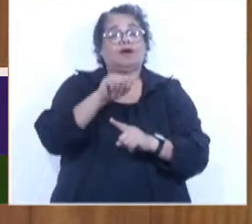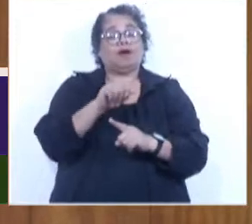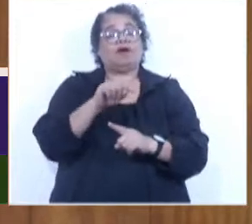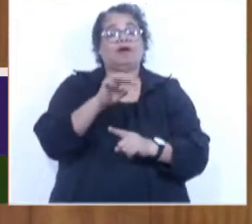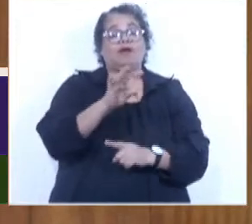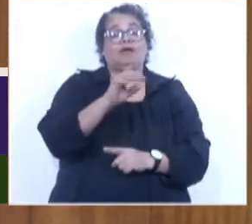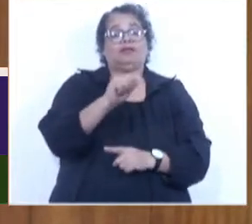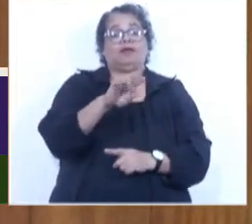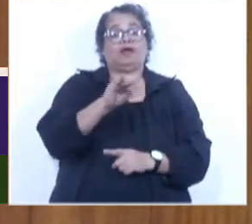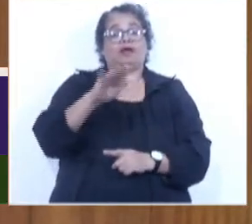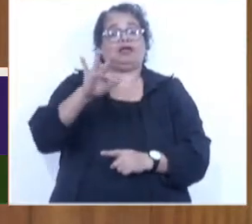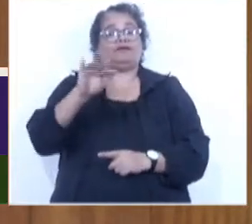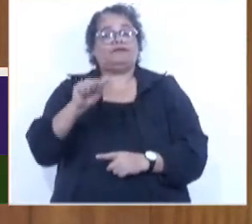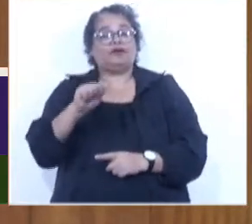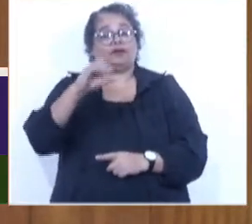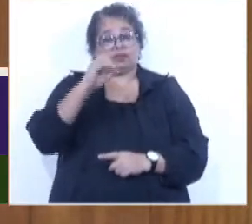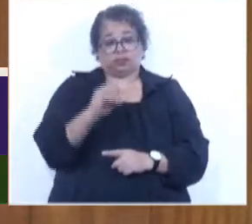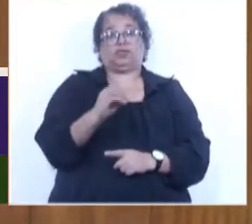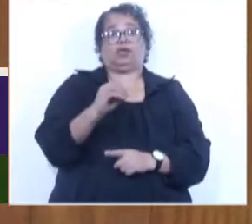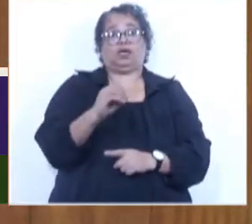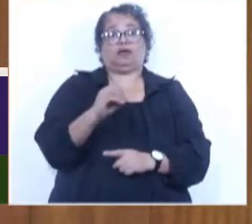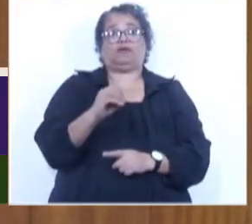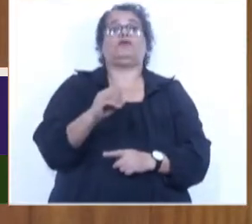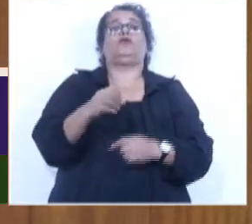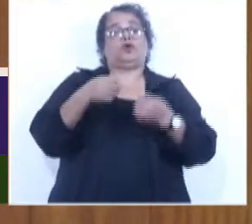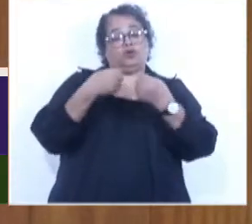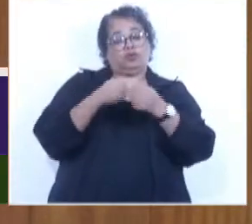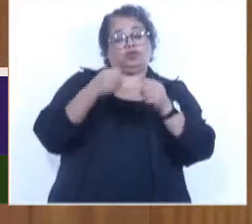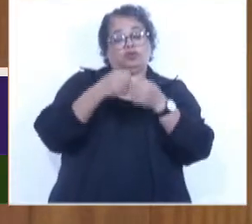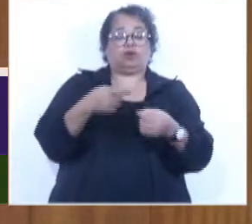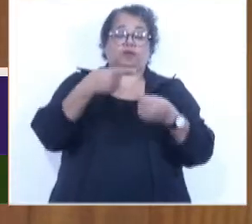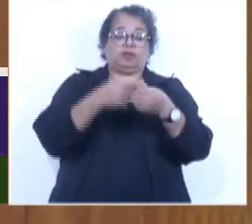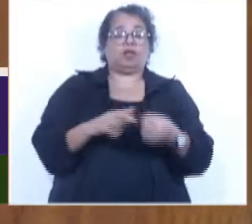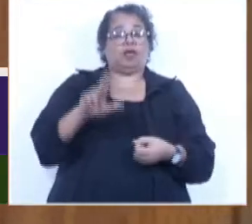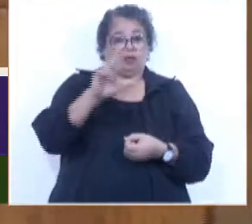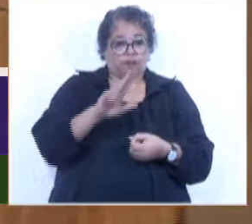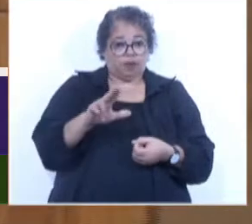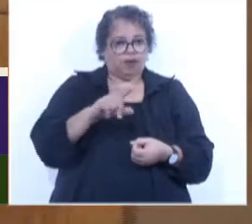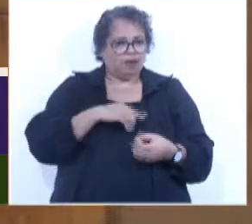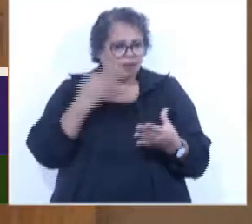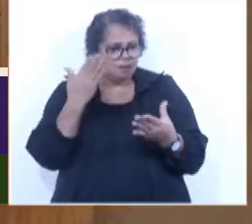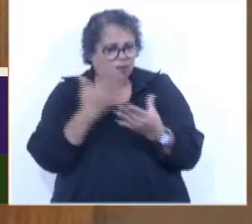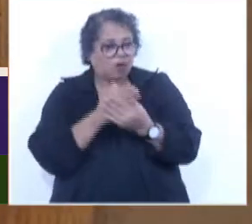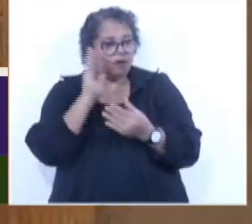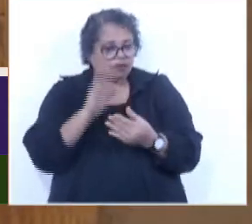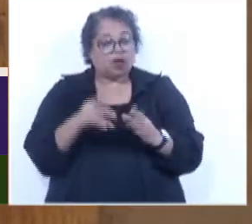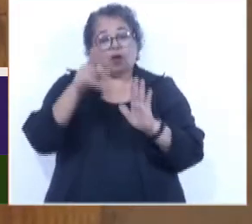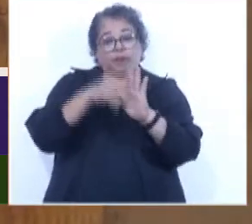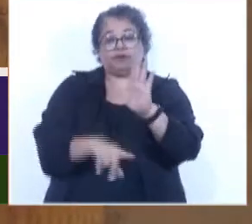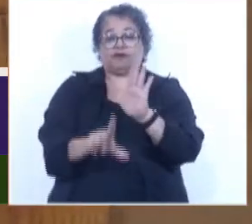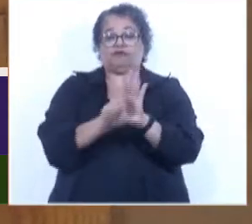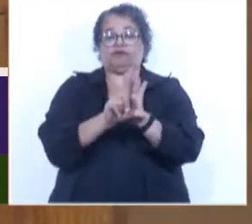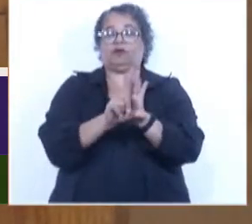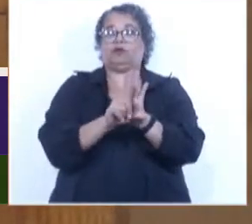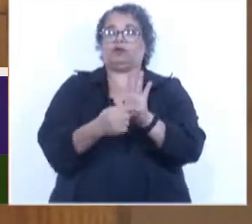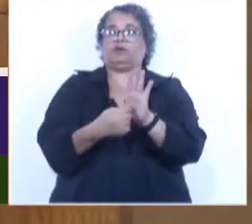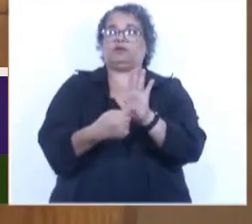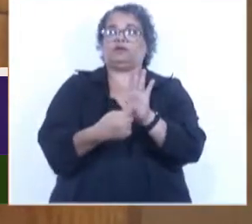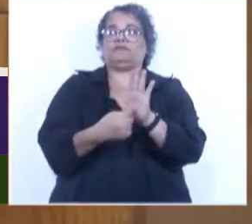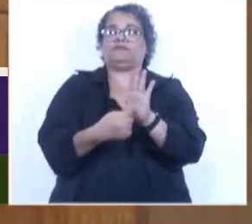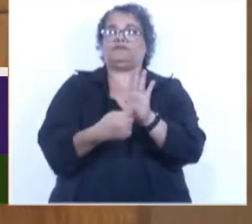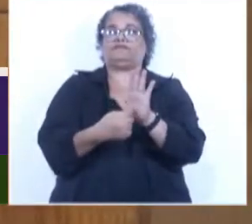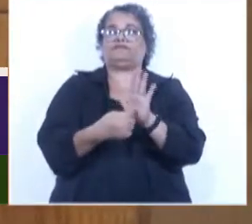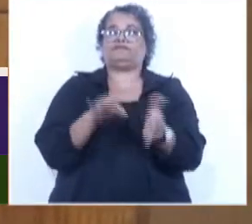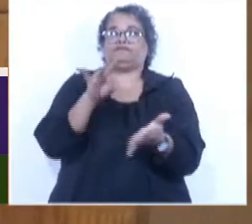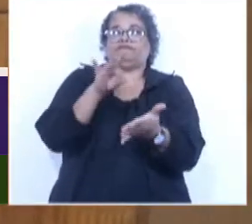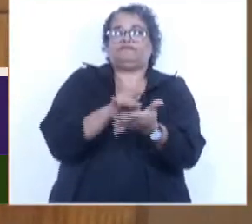transporte coletivo rádio de Uberlândia está protocolado na casa senhores vereadores o projeto de lei que estabelece